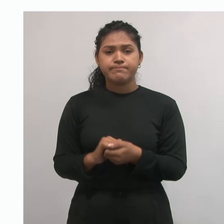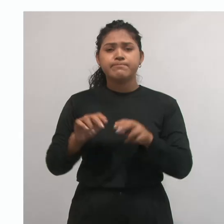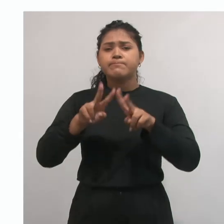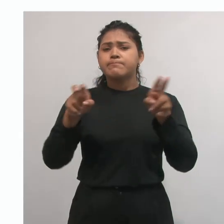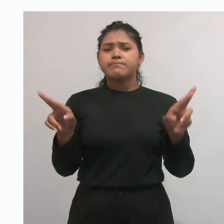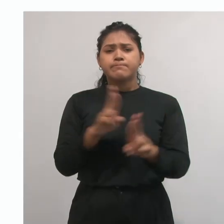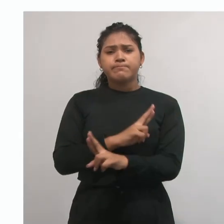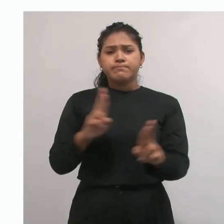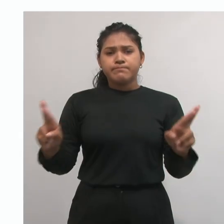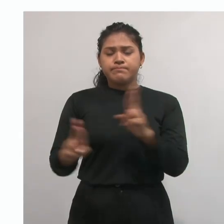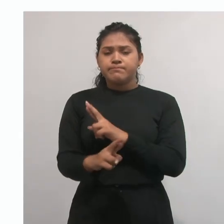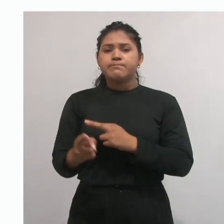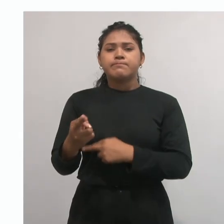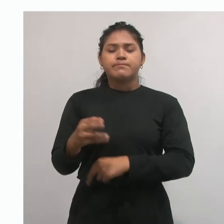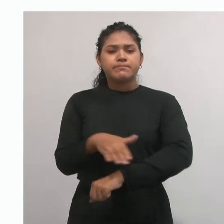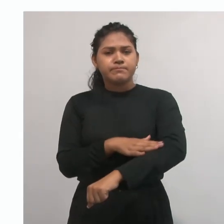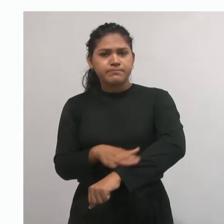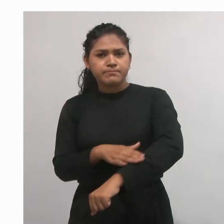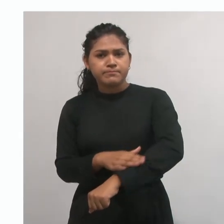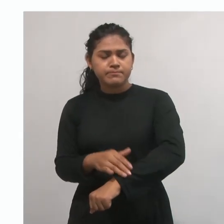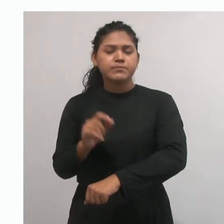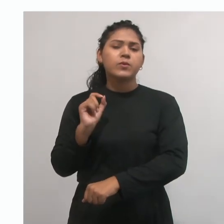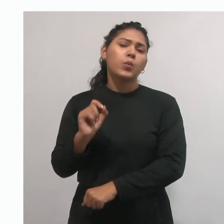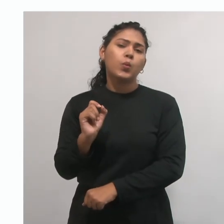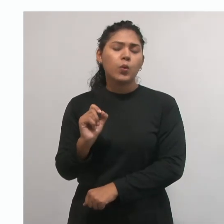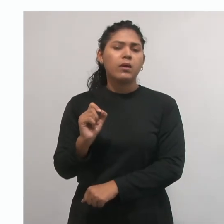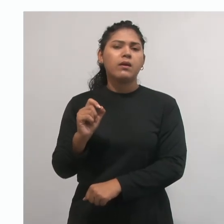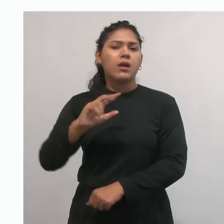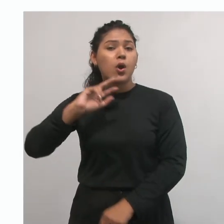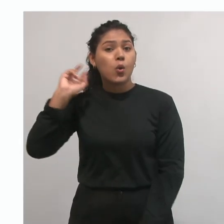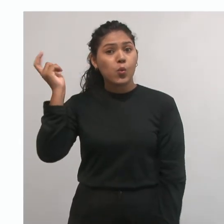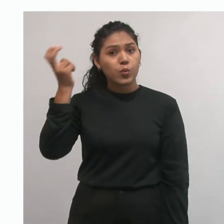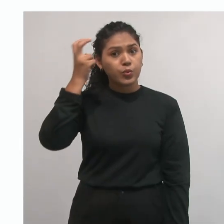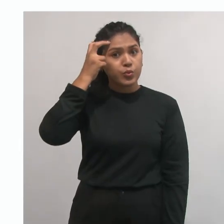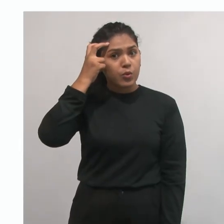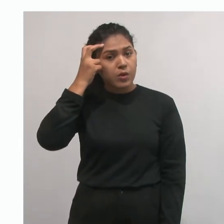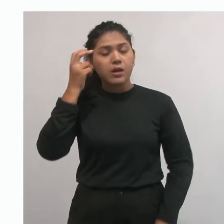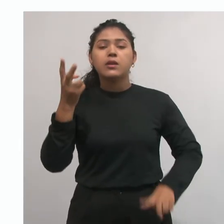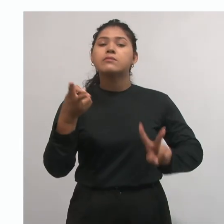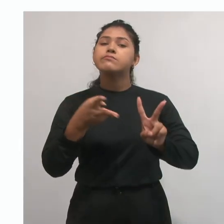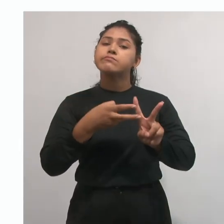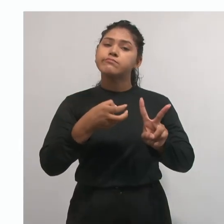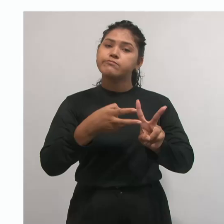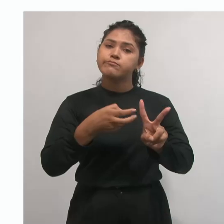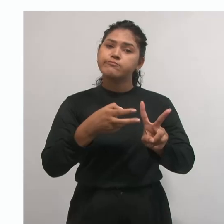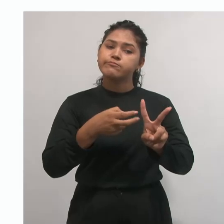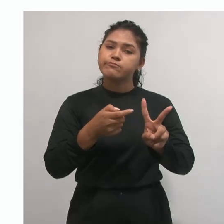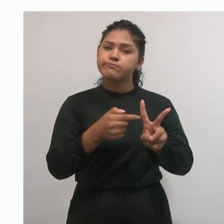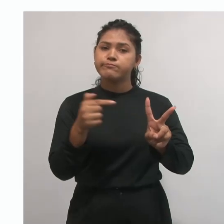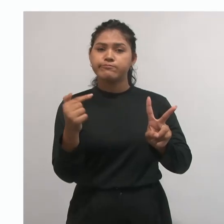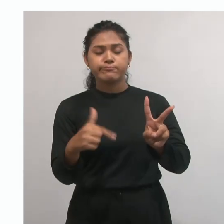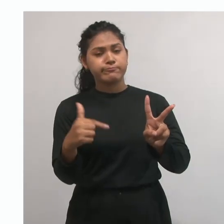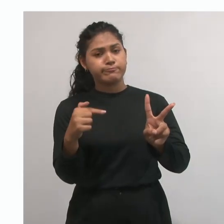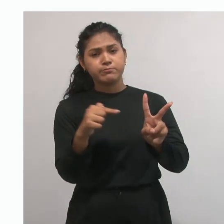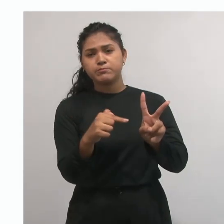relações étnico-raciais, é importante lembrar que as culturas indígenas